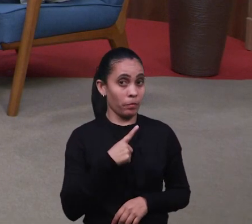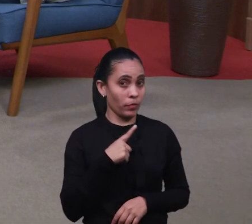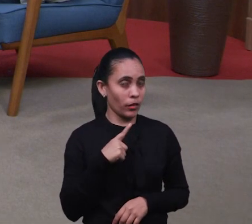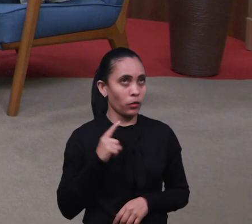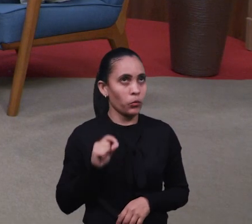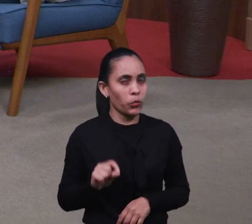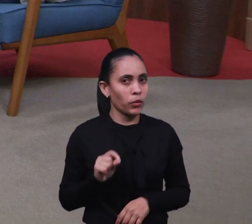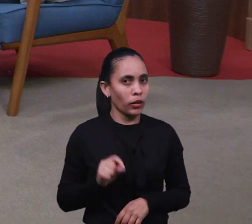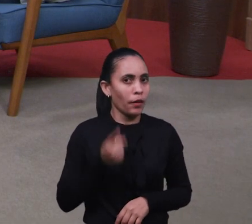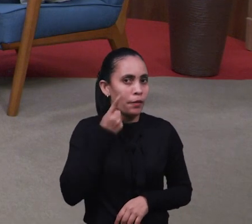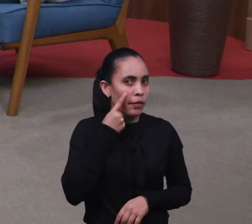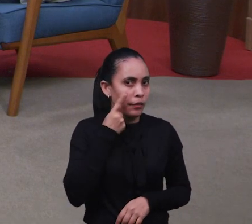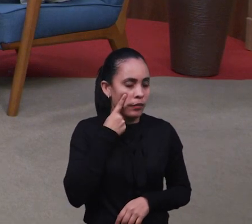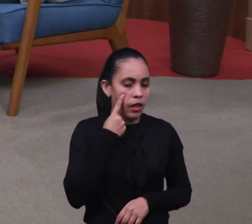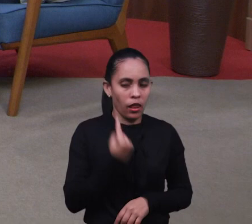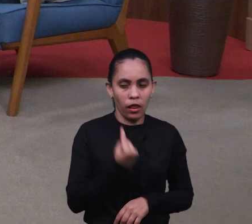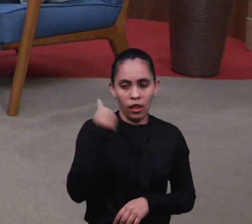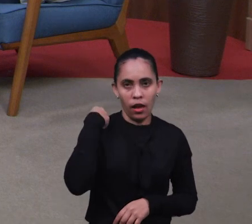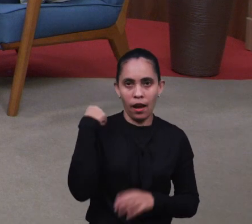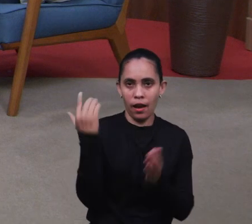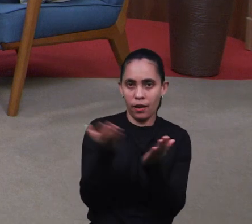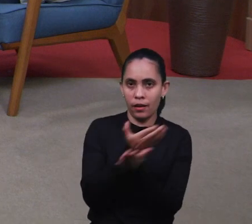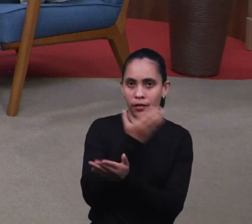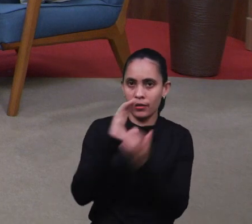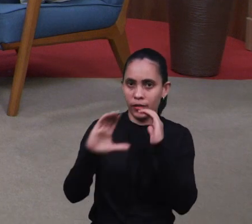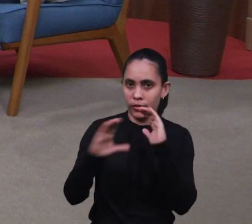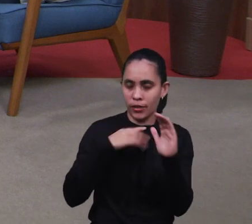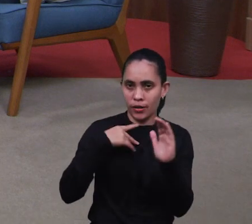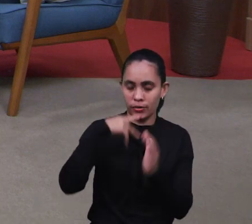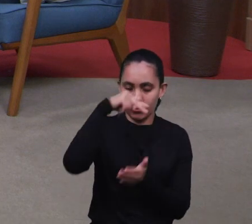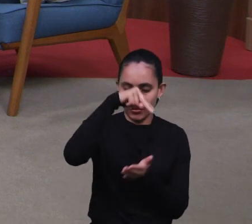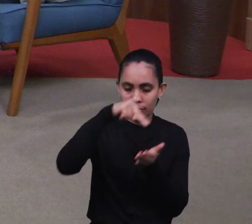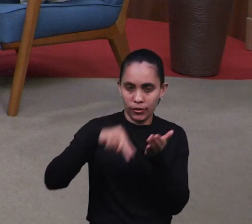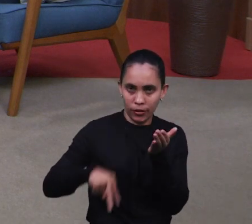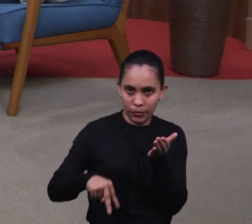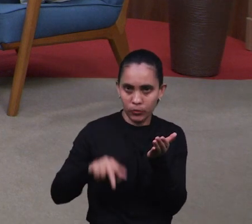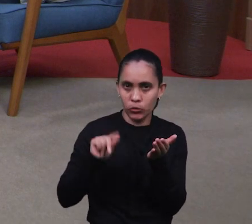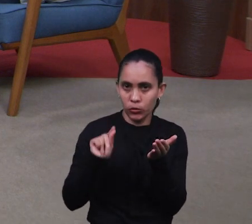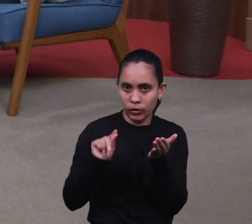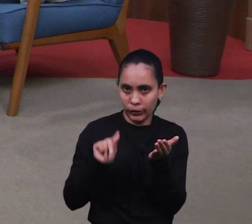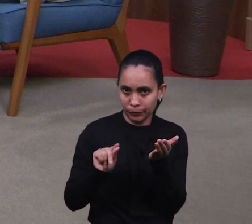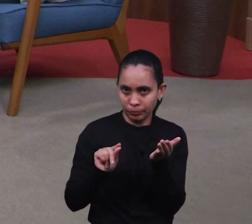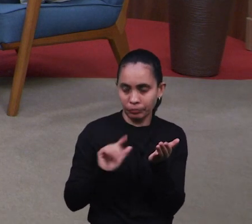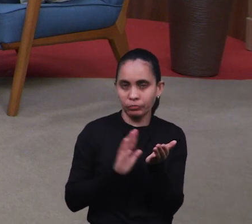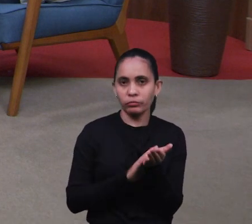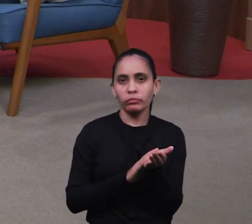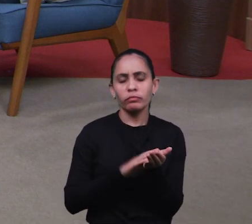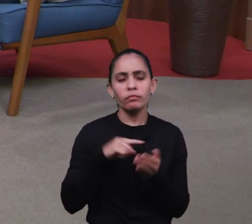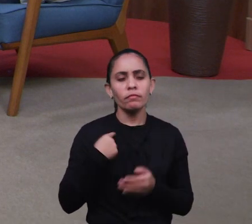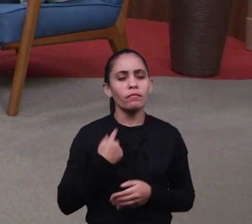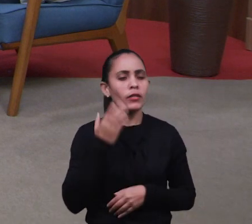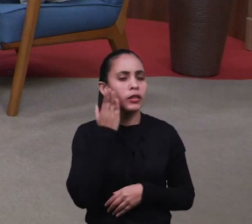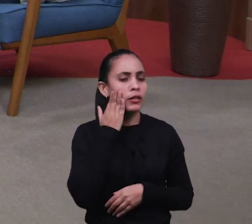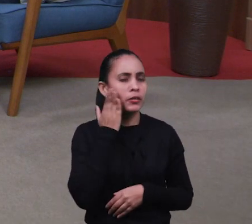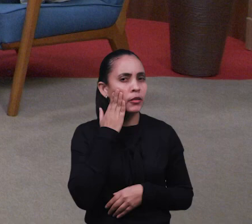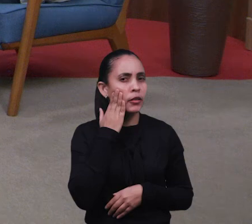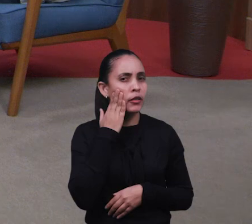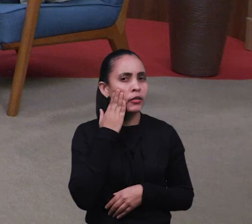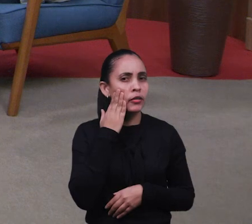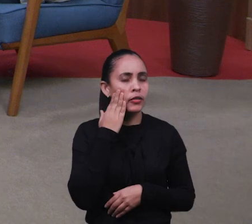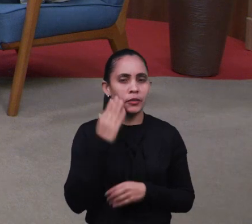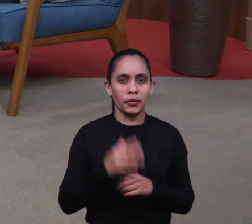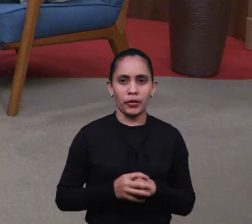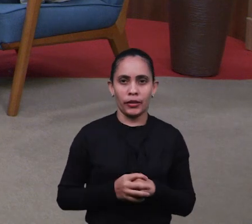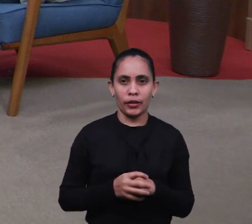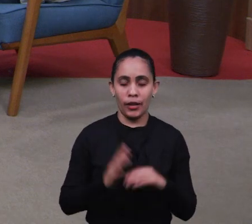vê lá em Cantares, no versículo que lemos há pouco, que é de certa forma uma expressão, a